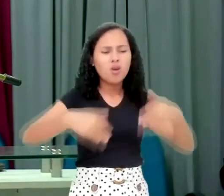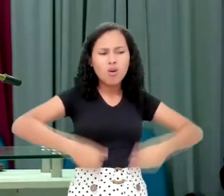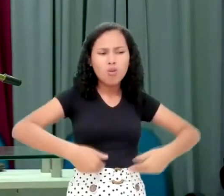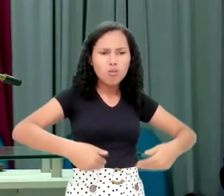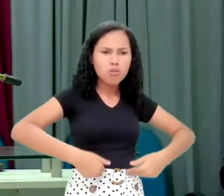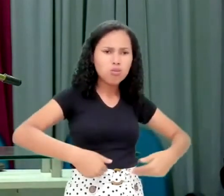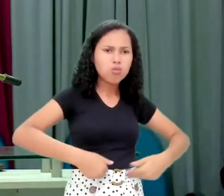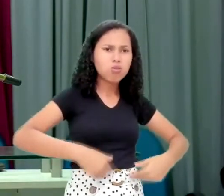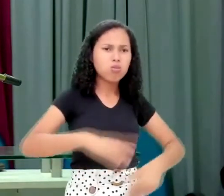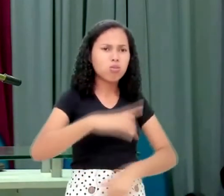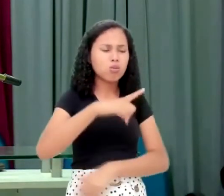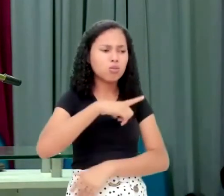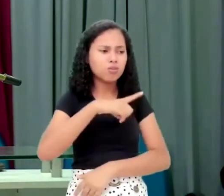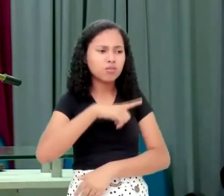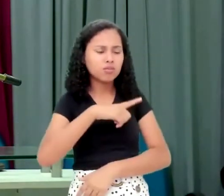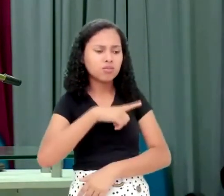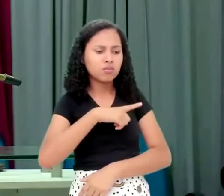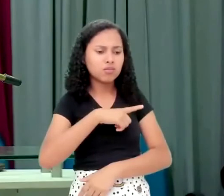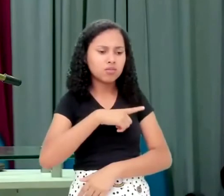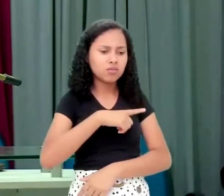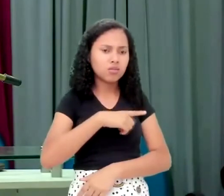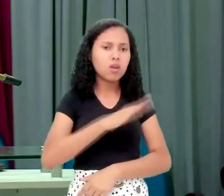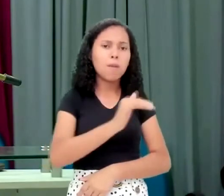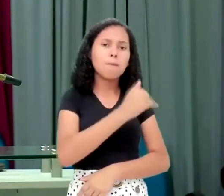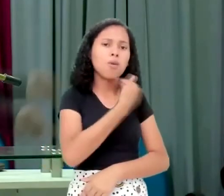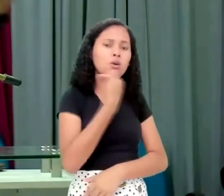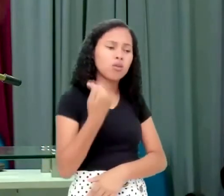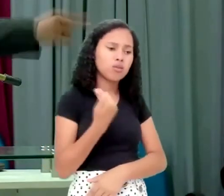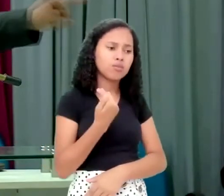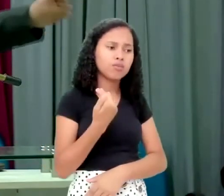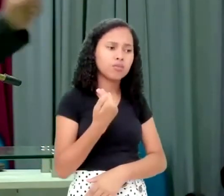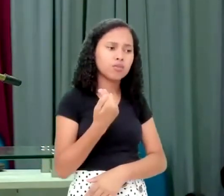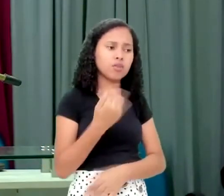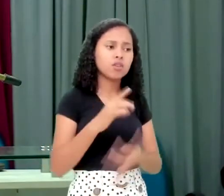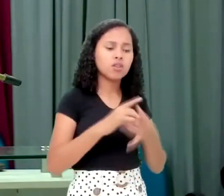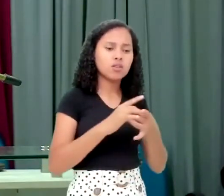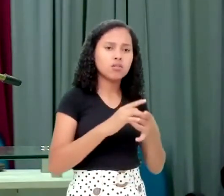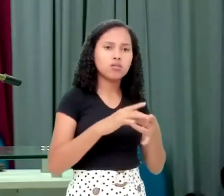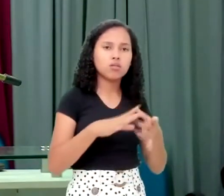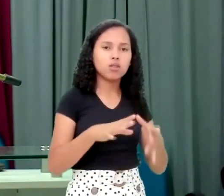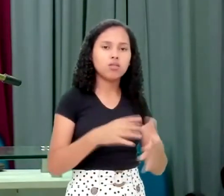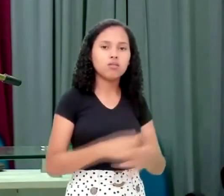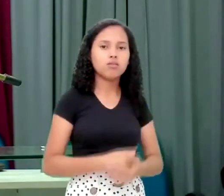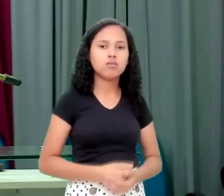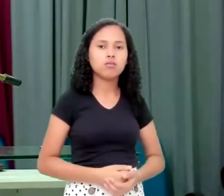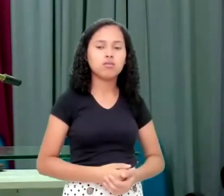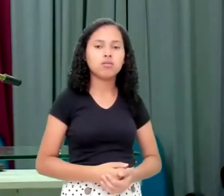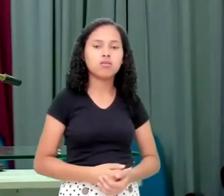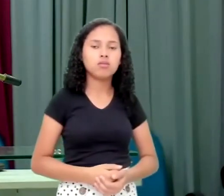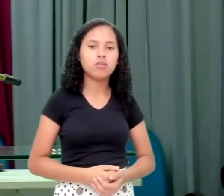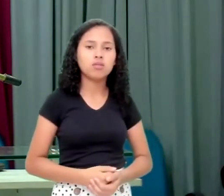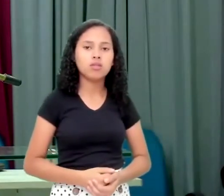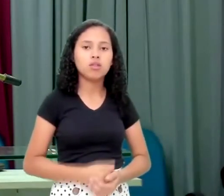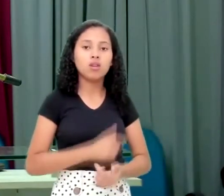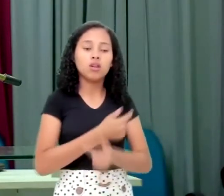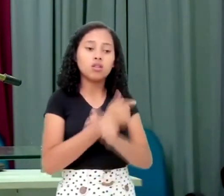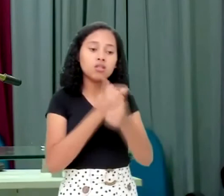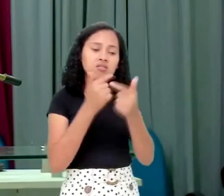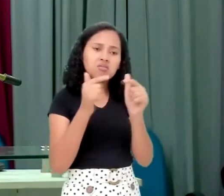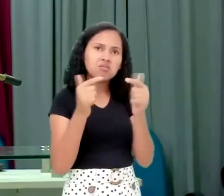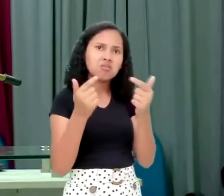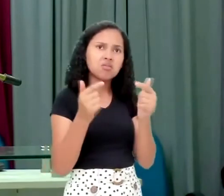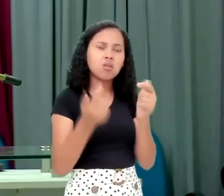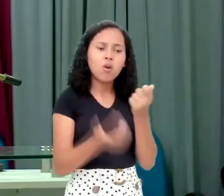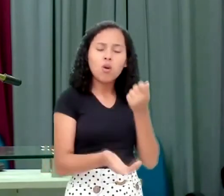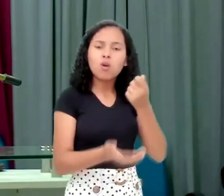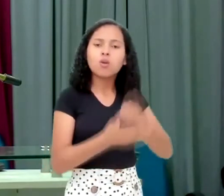meu esposo, ele temia ao Senhor e ele morreu, e ele deixou um débito grande. Ela não tinha como pagar. Ela disse,